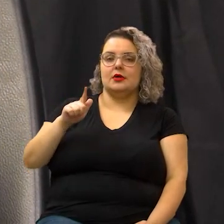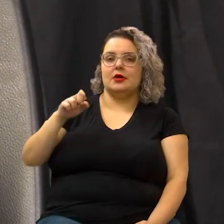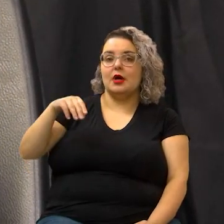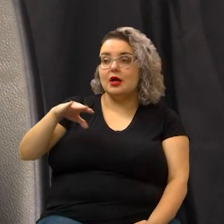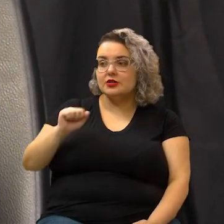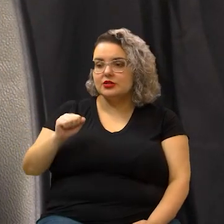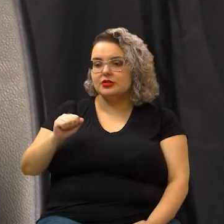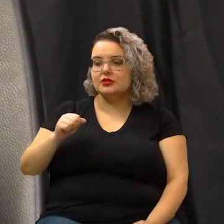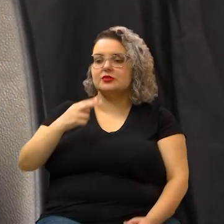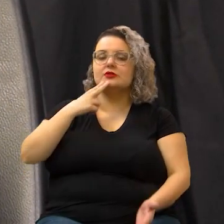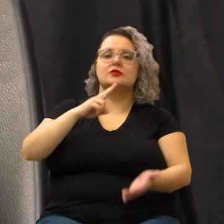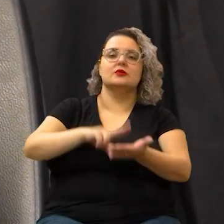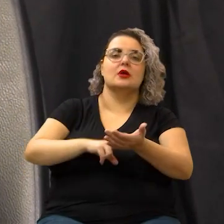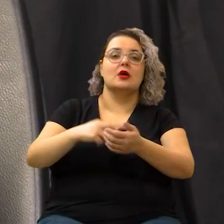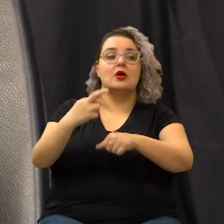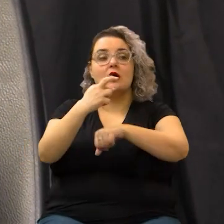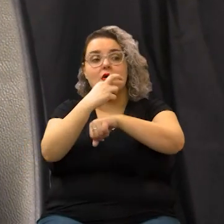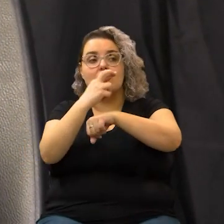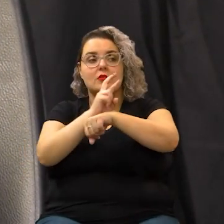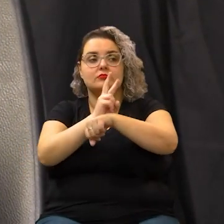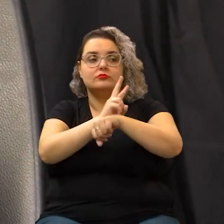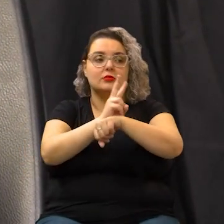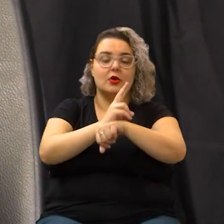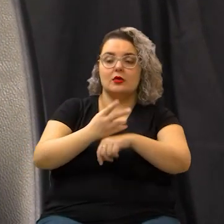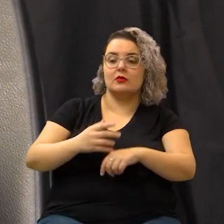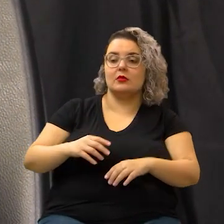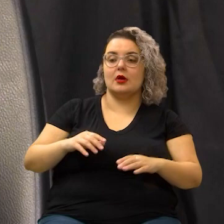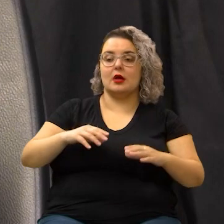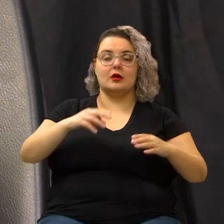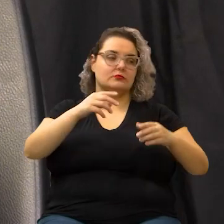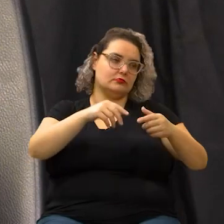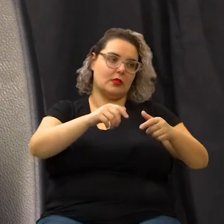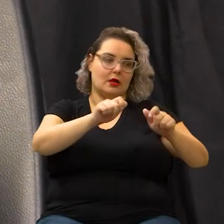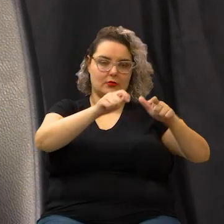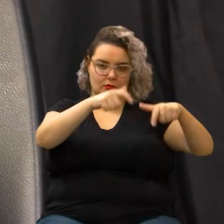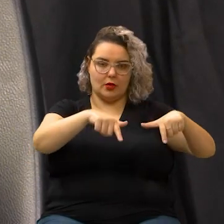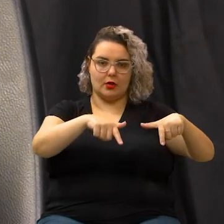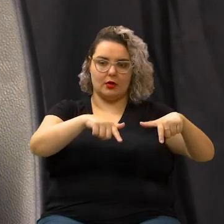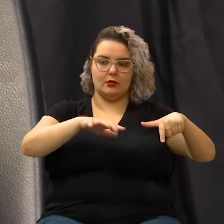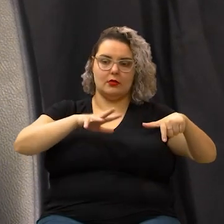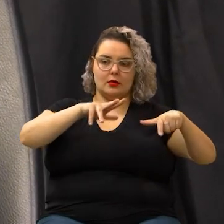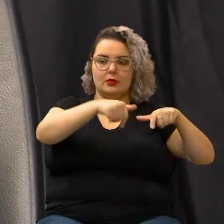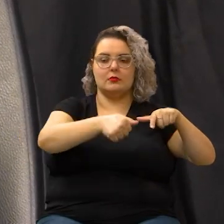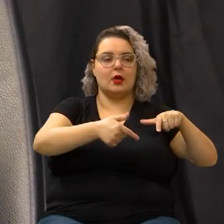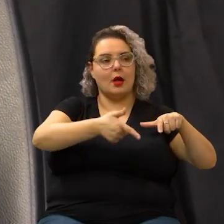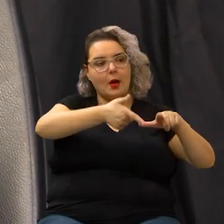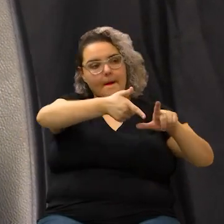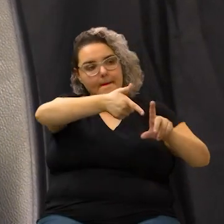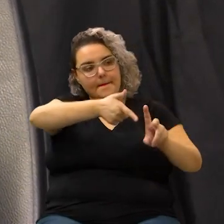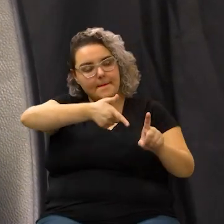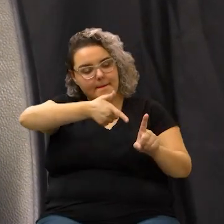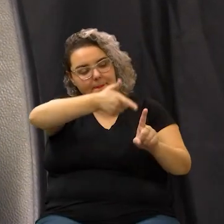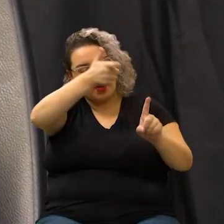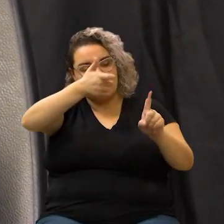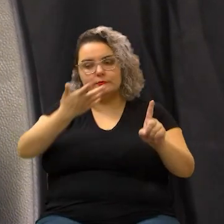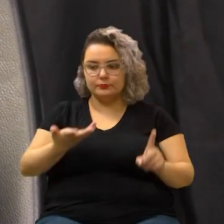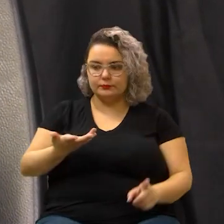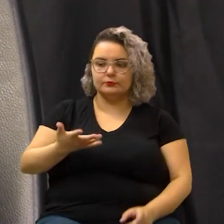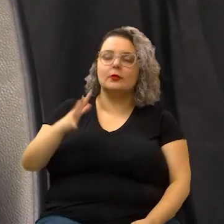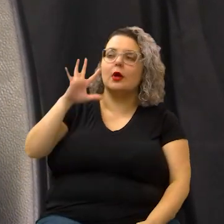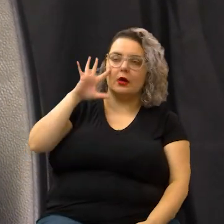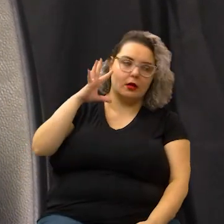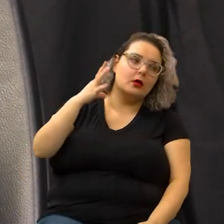Correios lá no Campo Grande, ele era vigilante. Tá. Foram assaltar a agência do Correio e aí acabaram dando um tiro nele durante esse